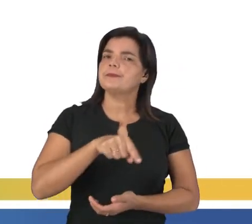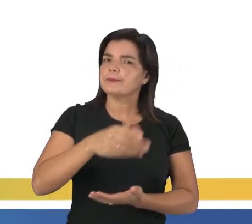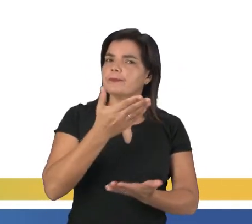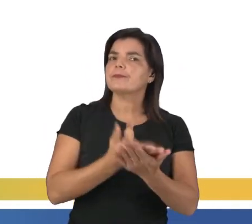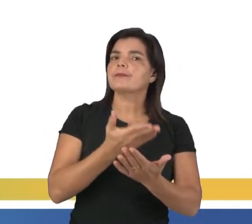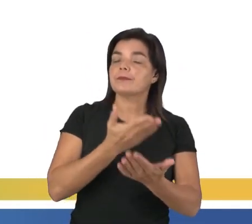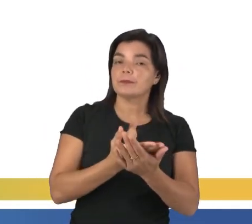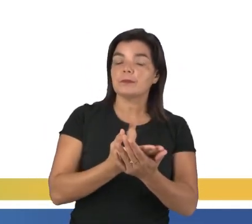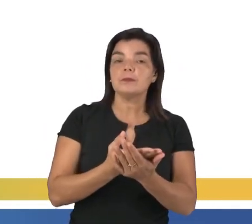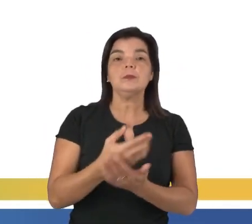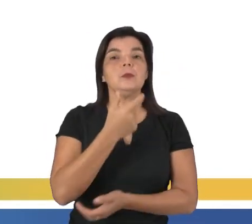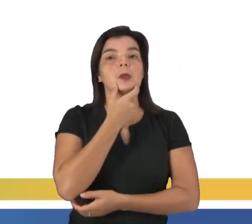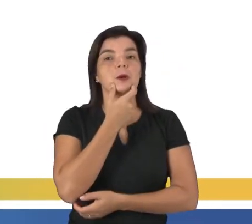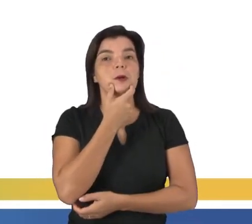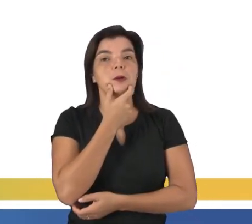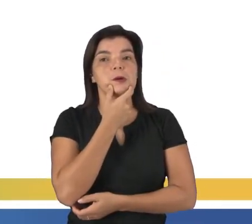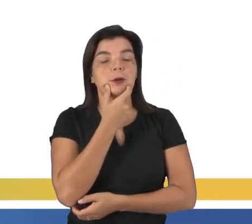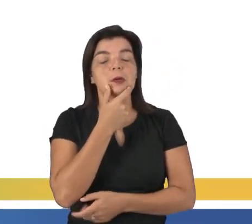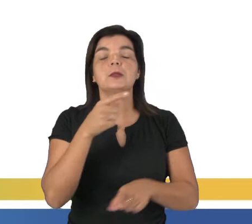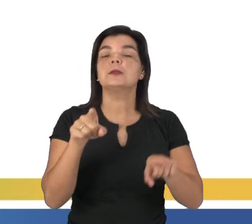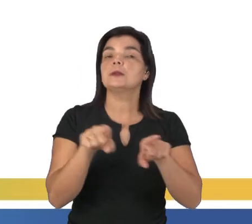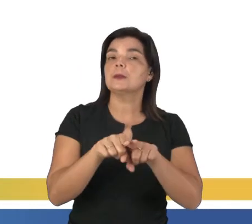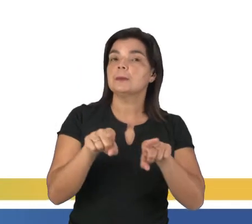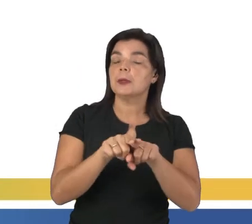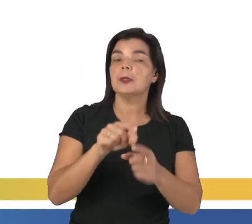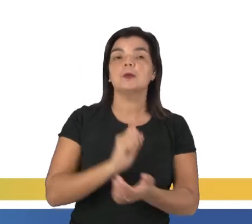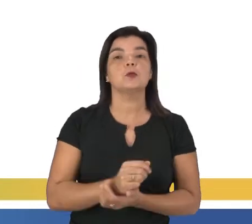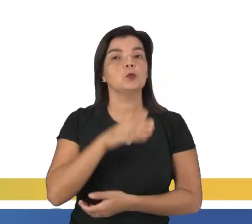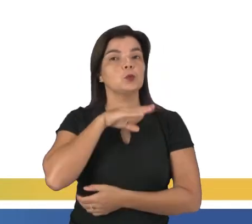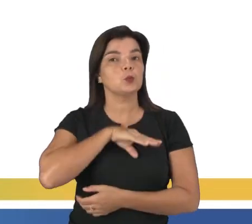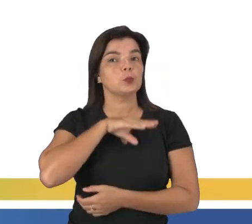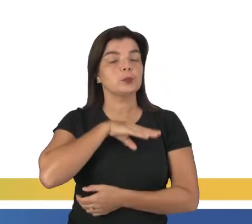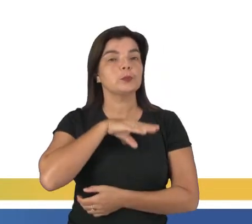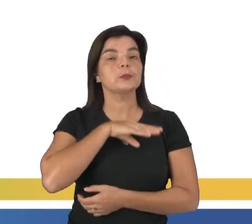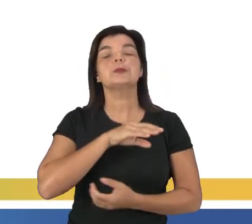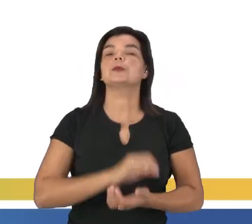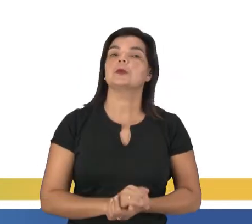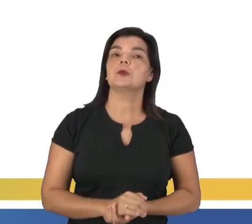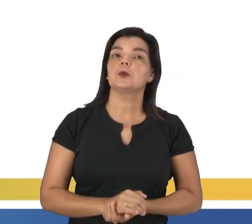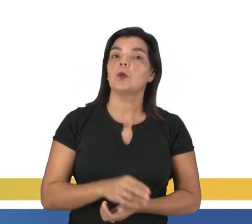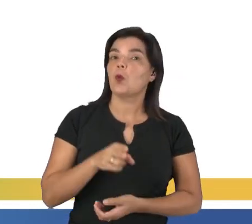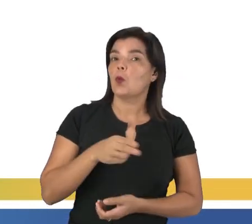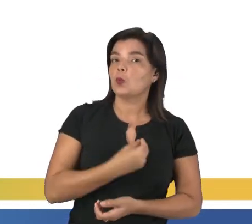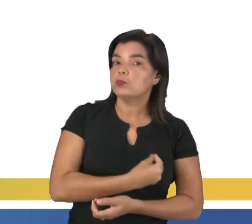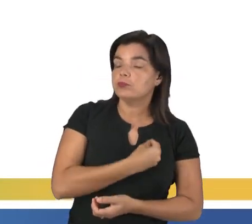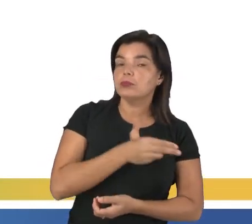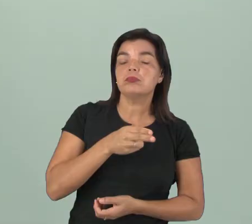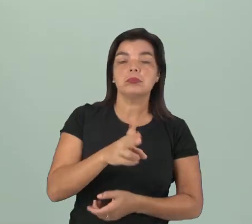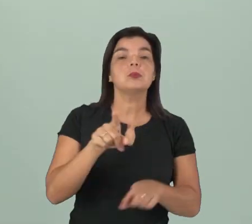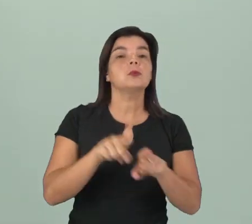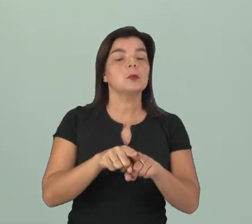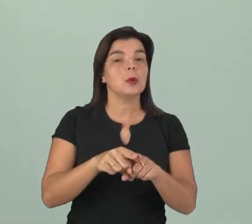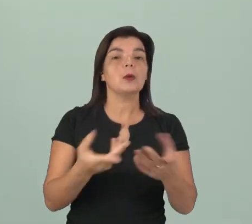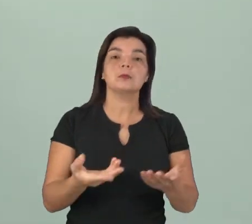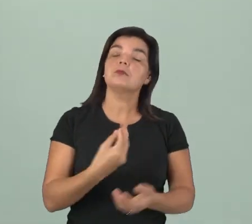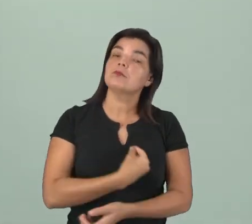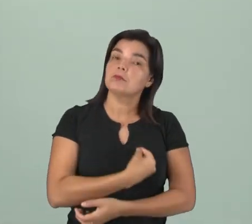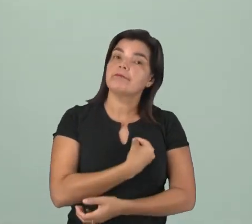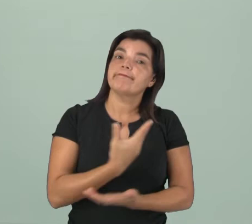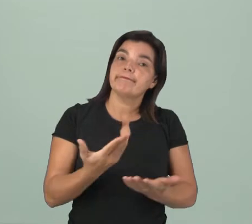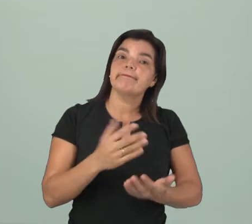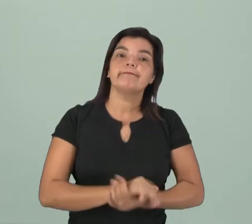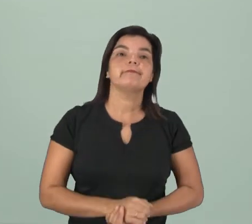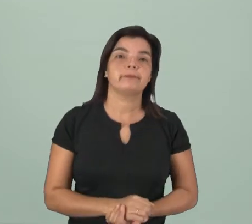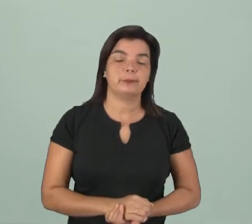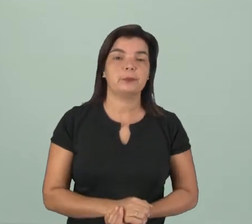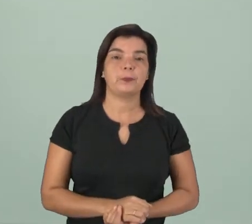muito também na língua inglesa, né? Present continuous e também no português, tá? O presente contínuo, que é uma continuação do presente, né,